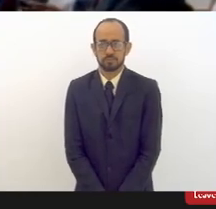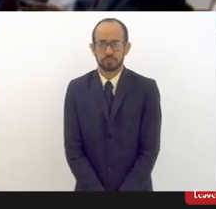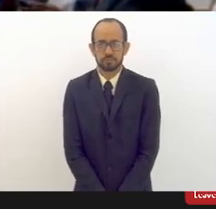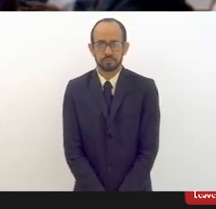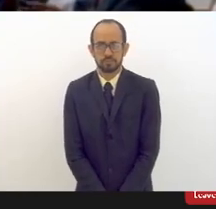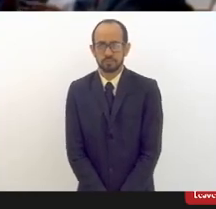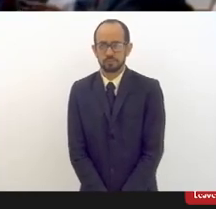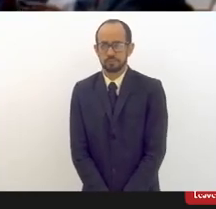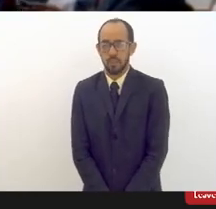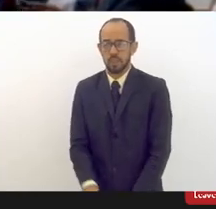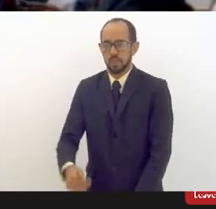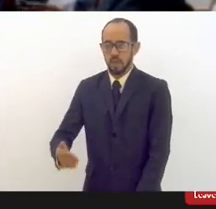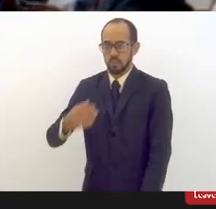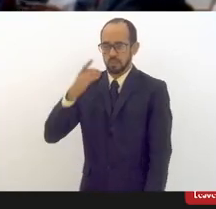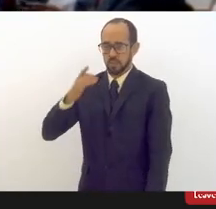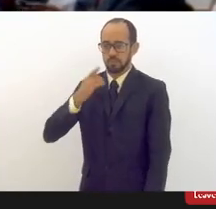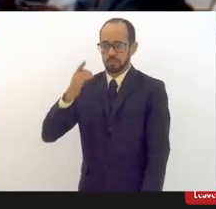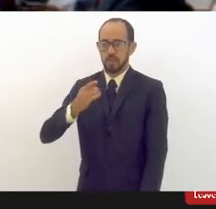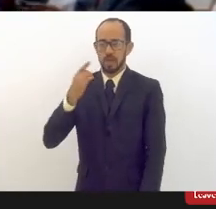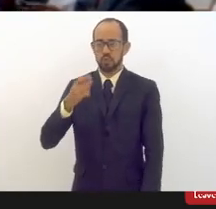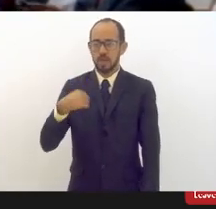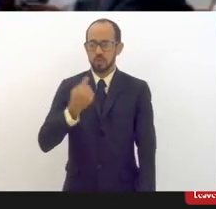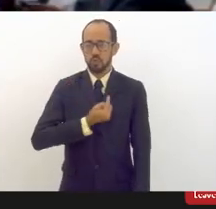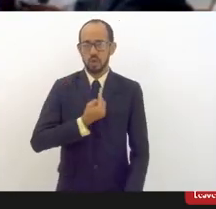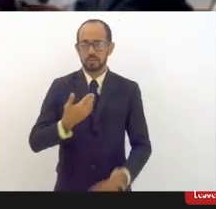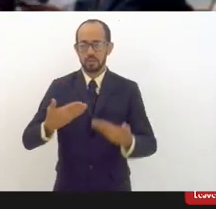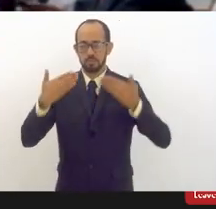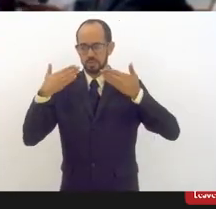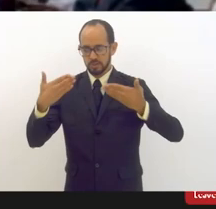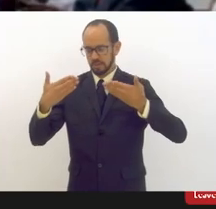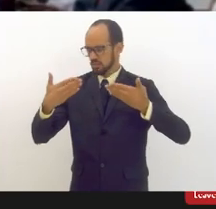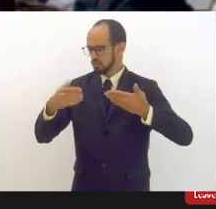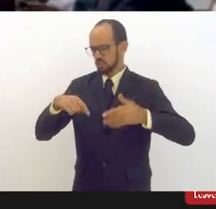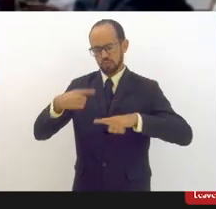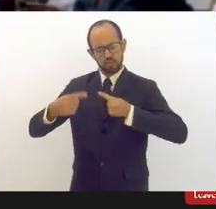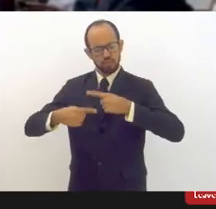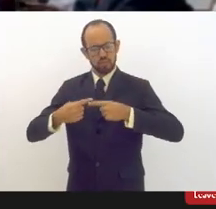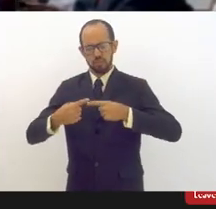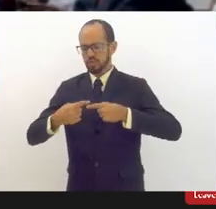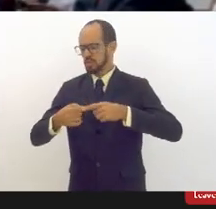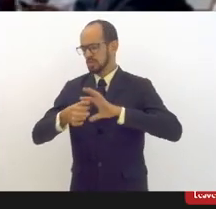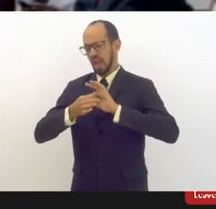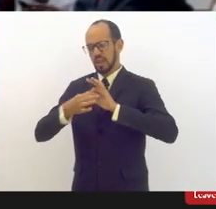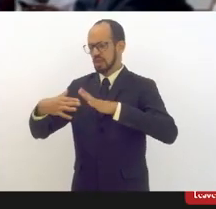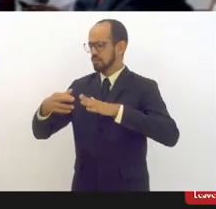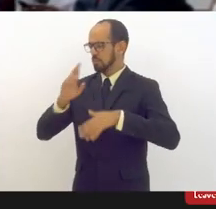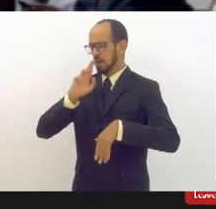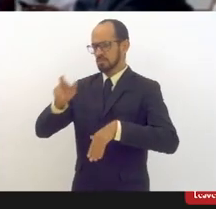Bom, deputado, a nossa apresentação e estamos à disposição e às ordens para qualquer esclarecimento.